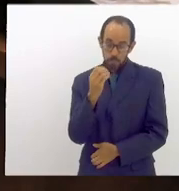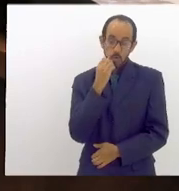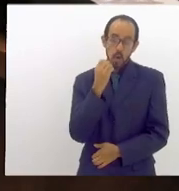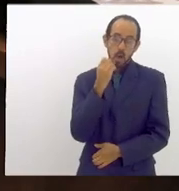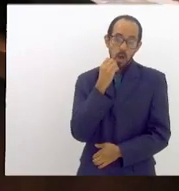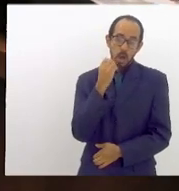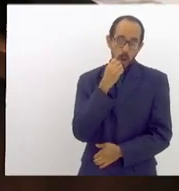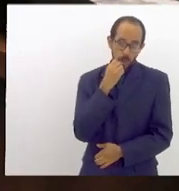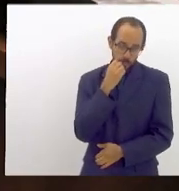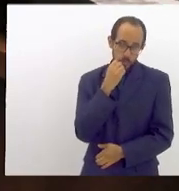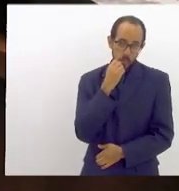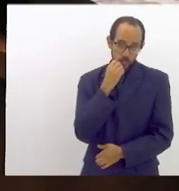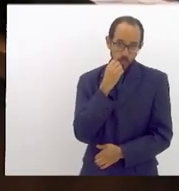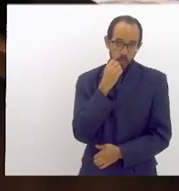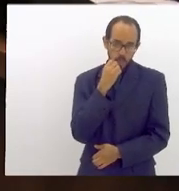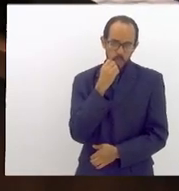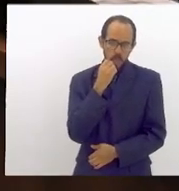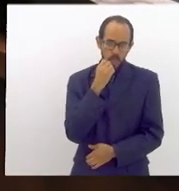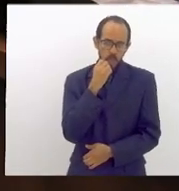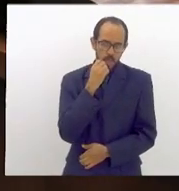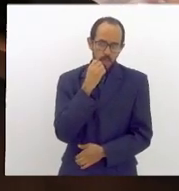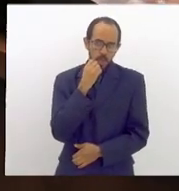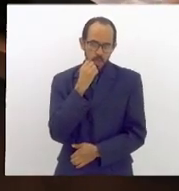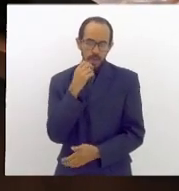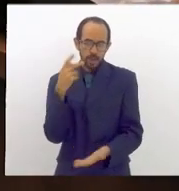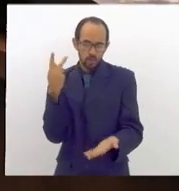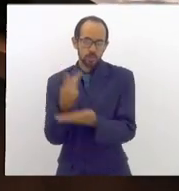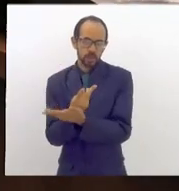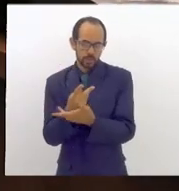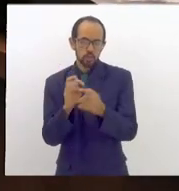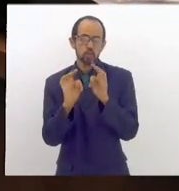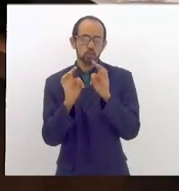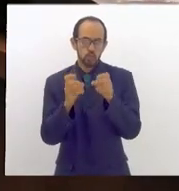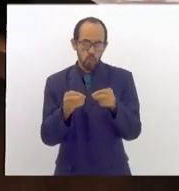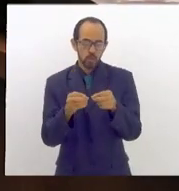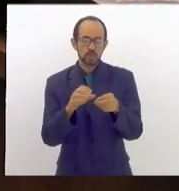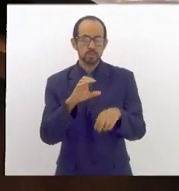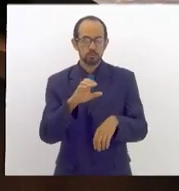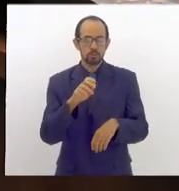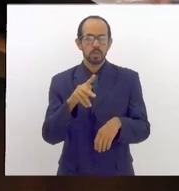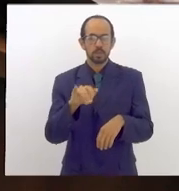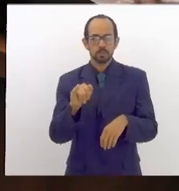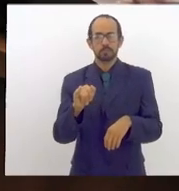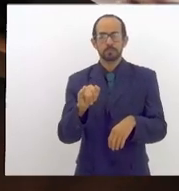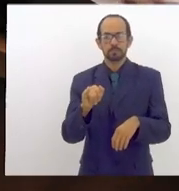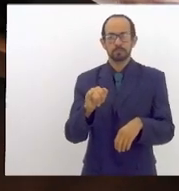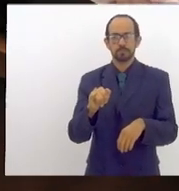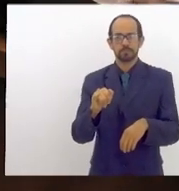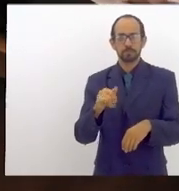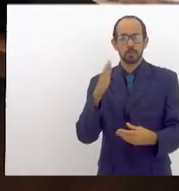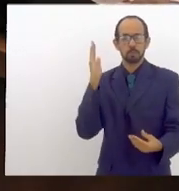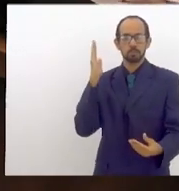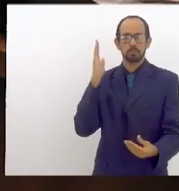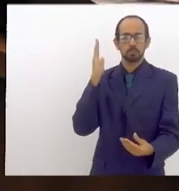Como cabe a todas indiciar